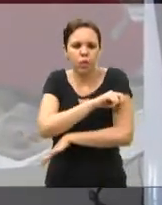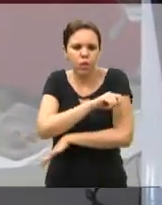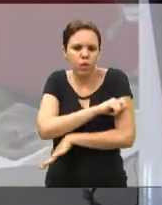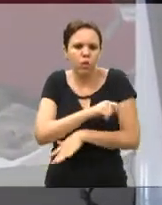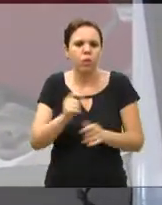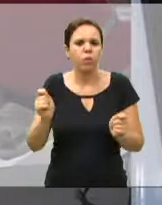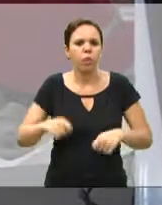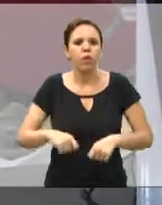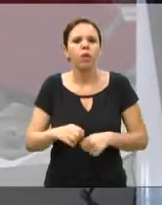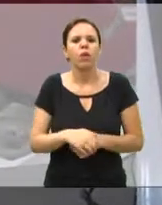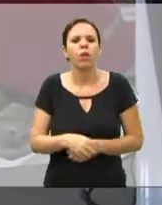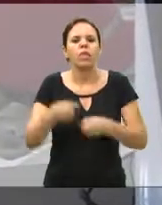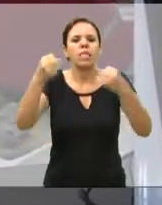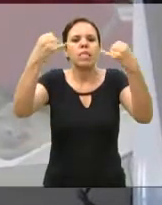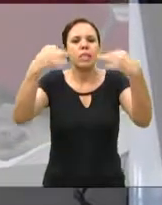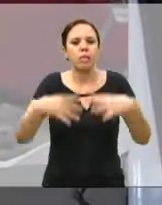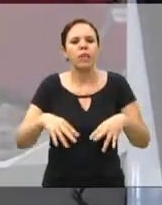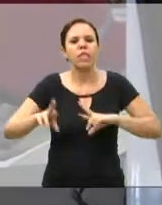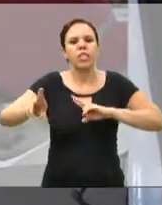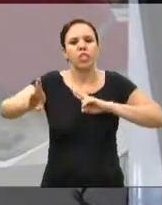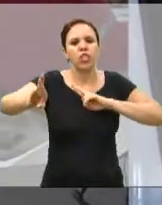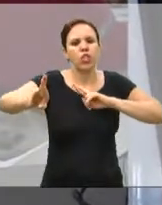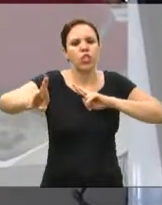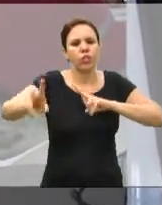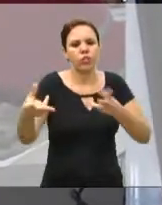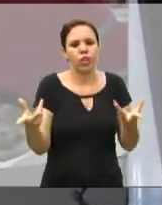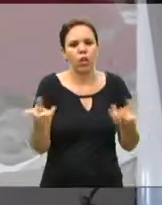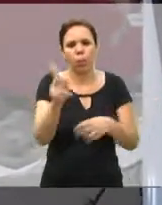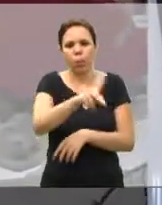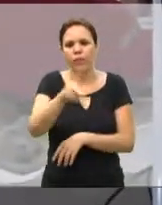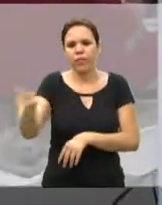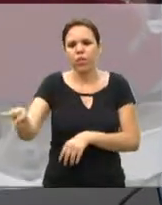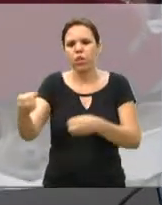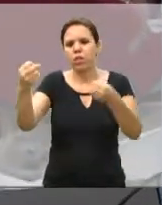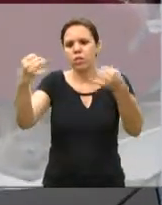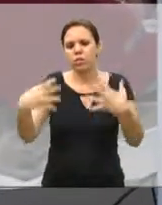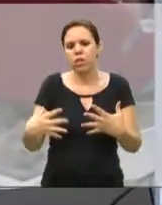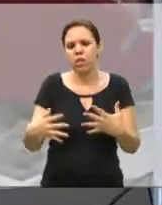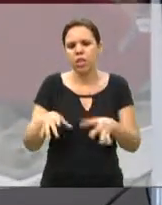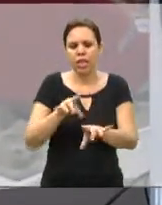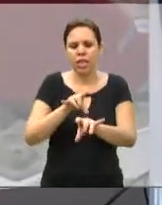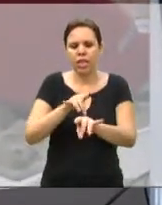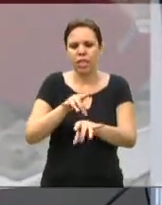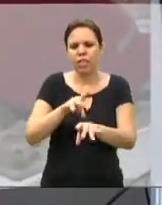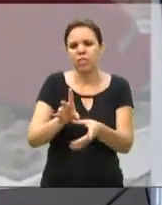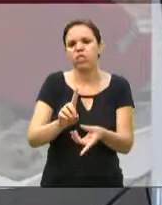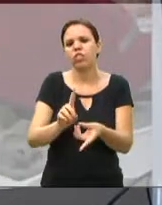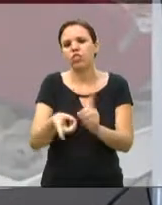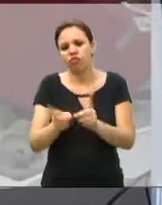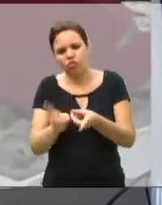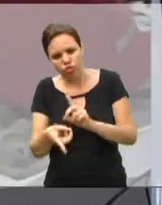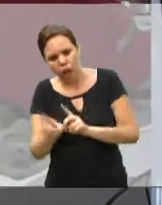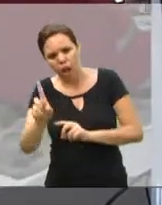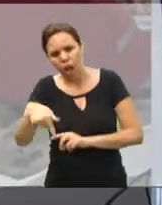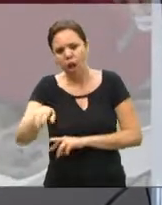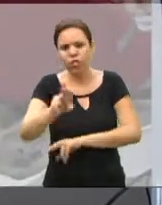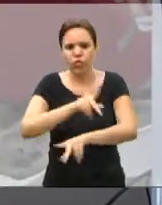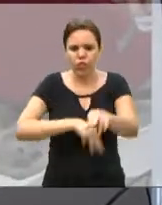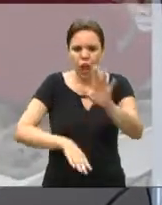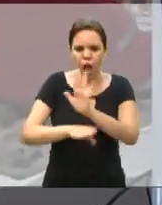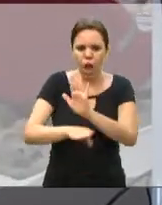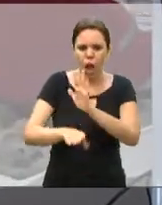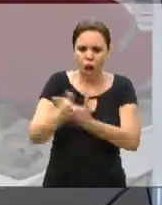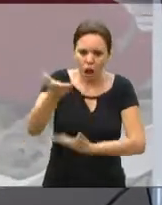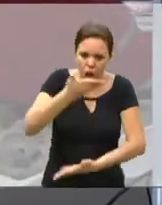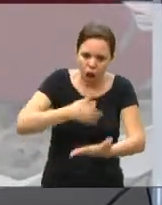aluno explica é um pouco diferente da forma com que o professor explica, então a didática ela é diferente, então assim, um auxiliar o outro